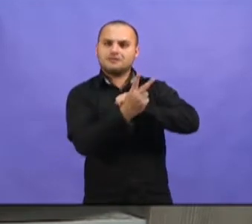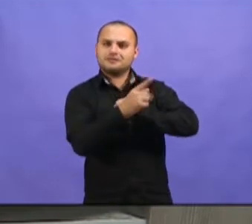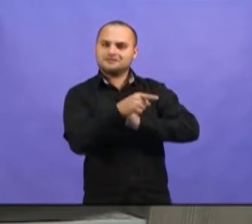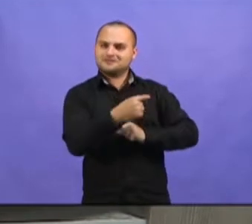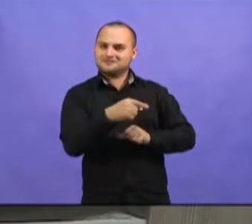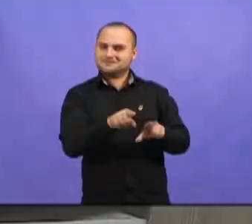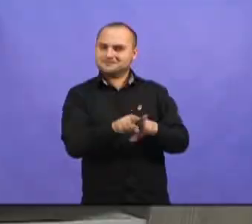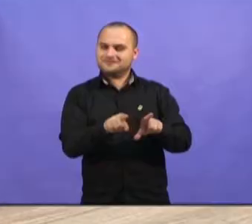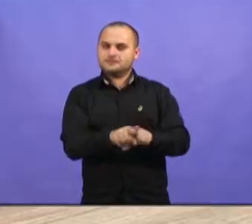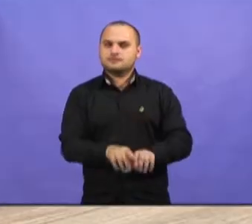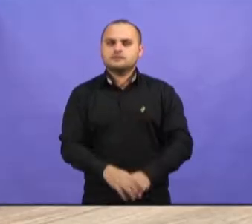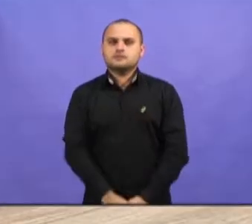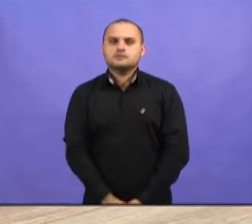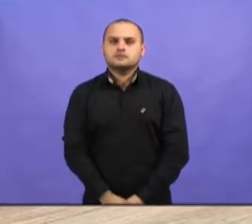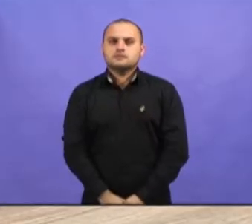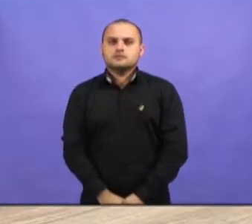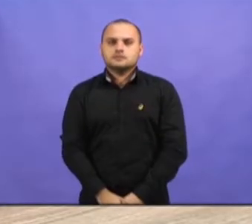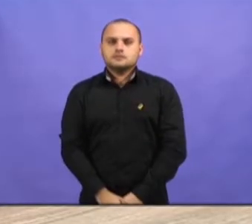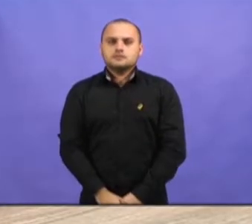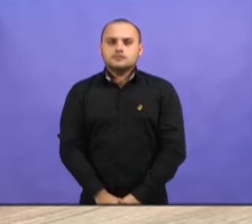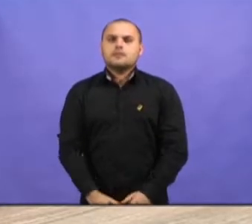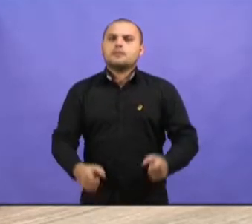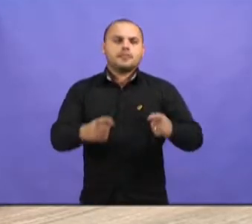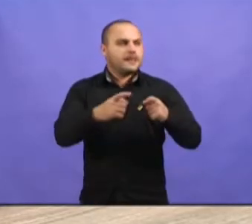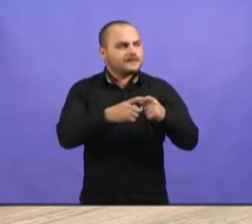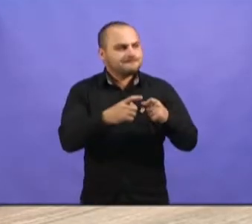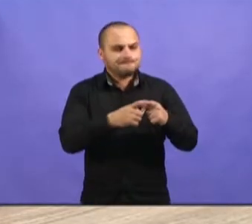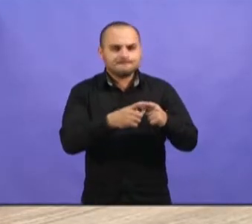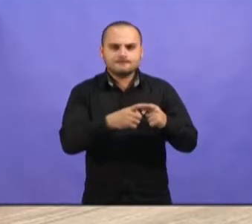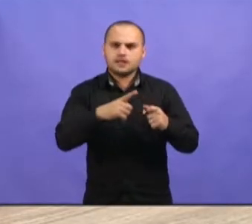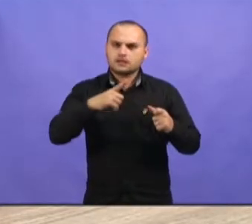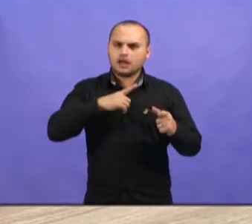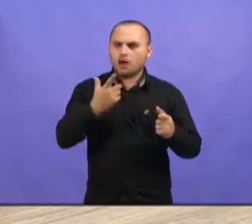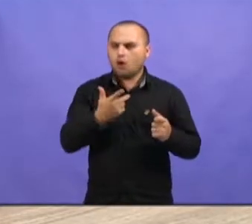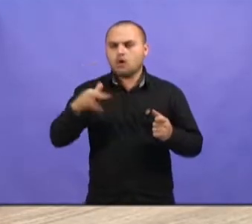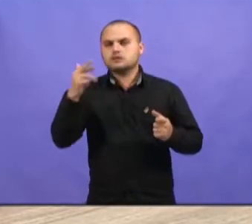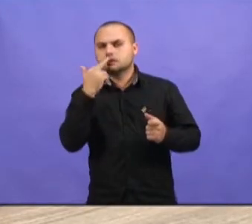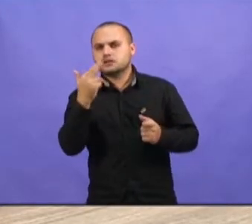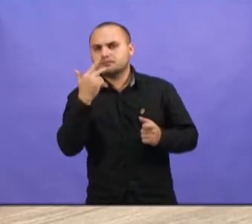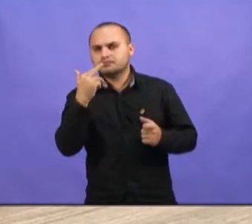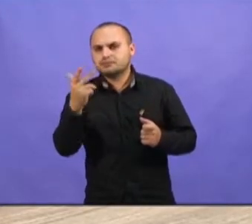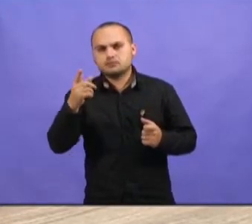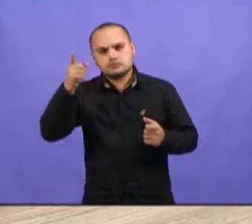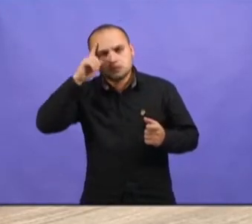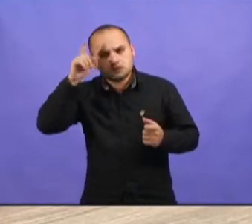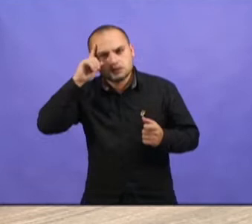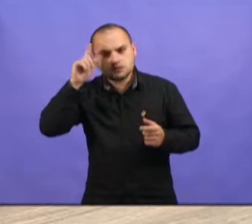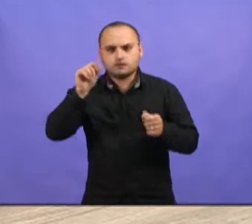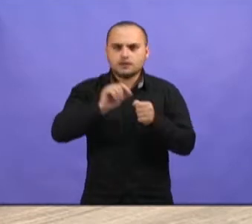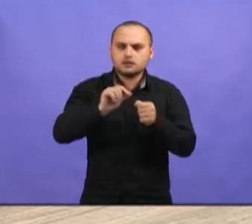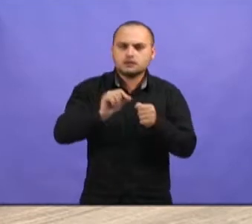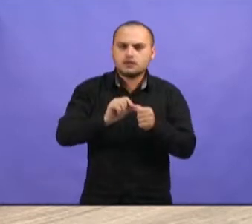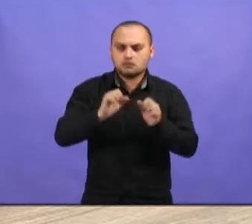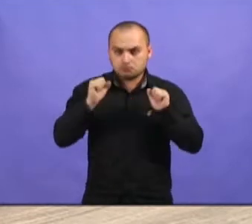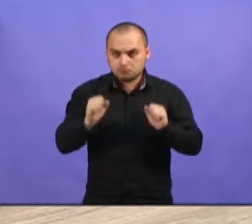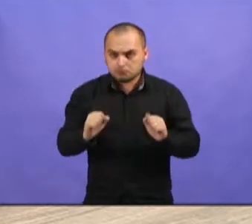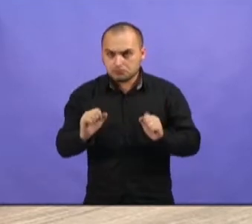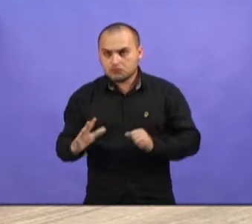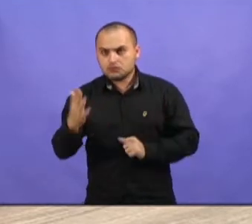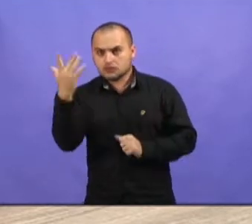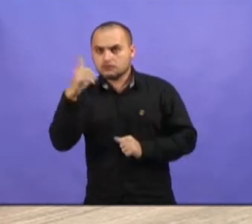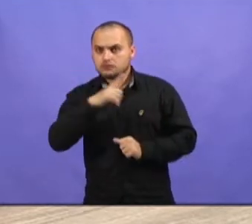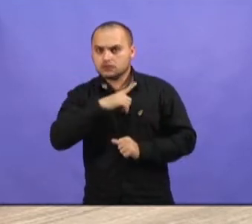das consultas periódicas, há alguma série de hábitos, de medidas que podem ser adotadas para